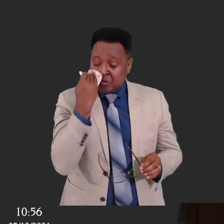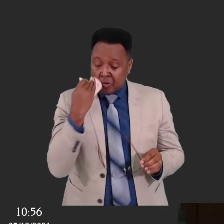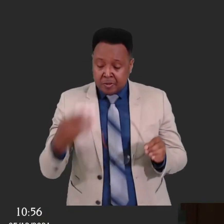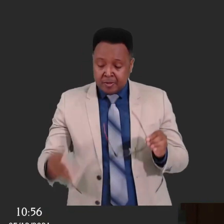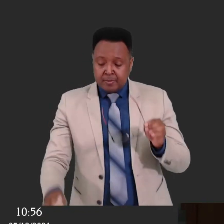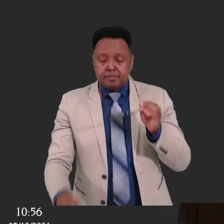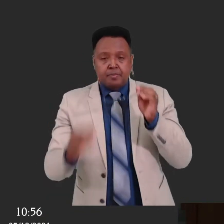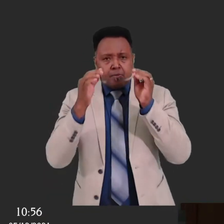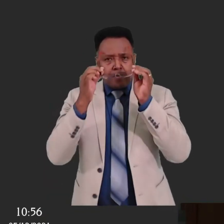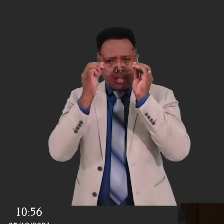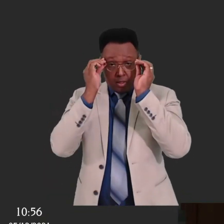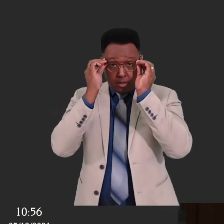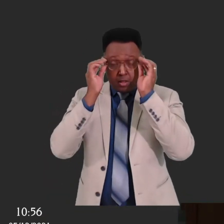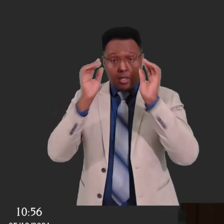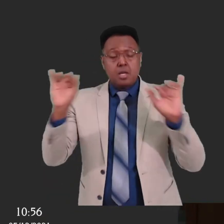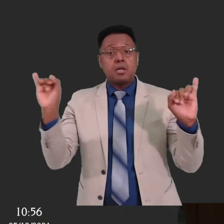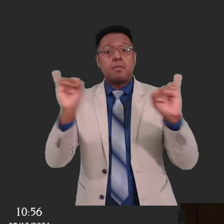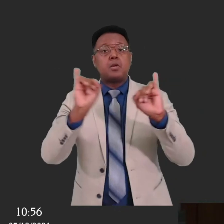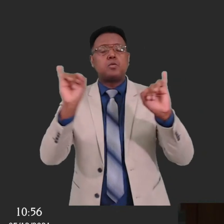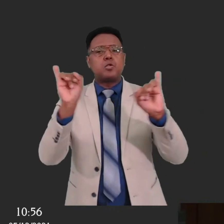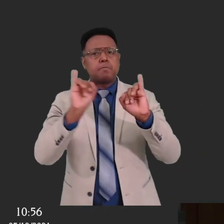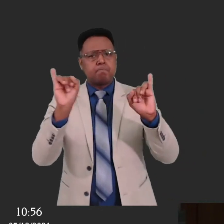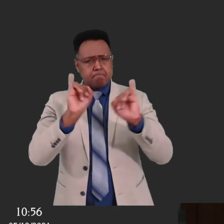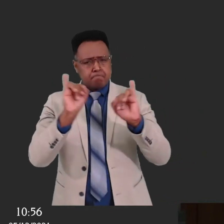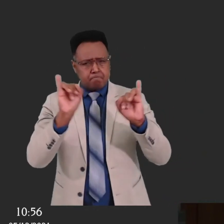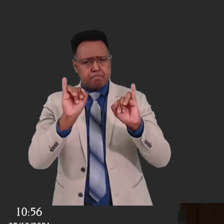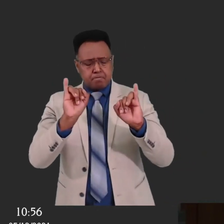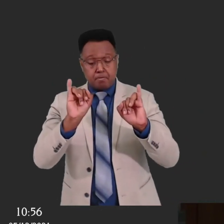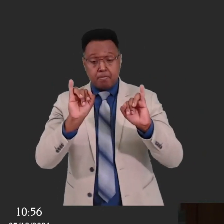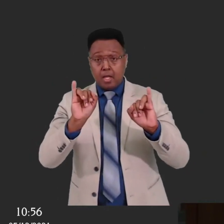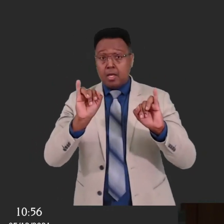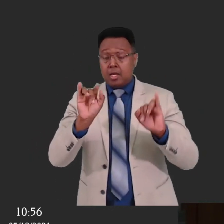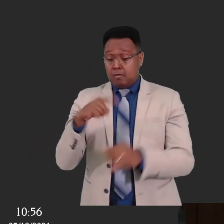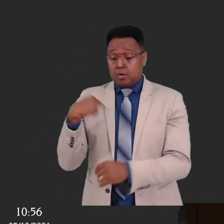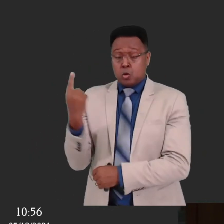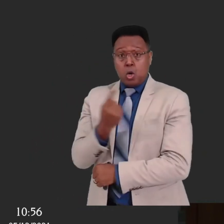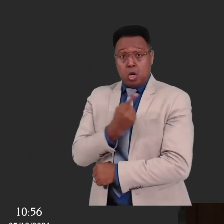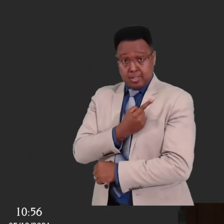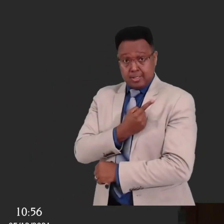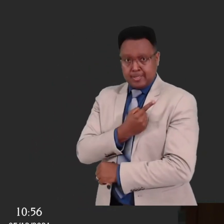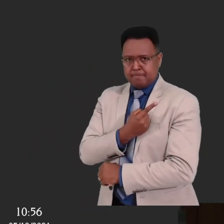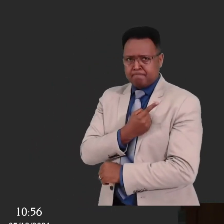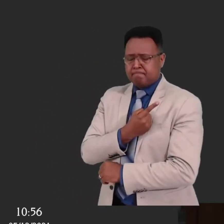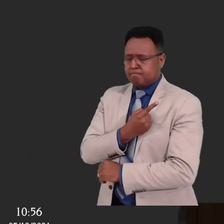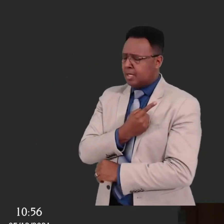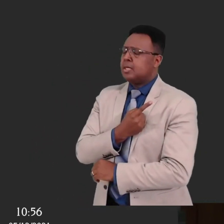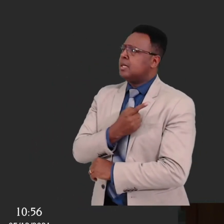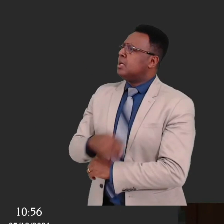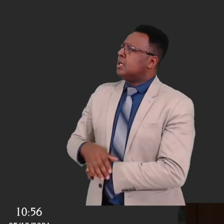reunidos, em que o Senhor, para revelar a sua imagem, ele chega mais